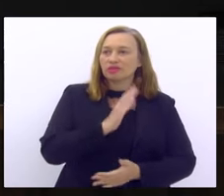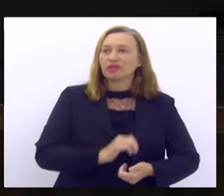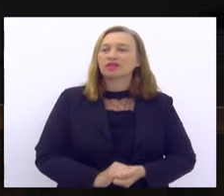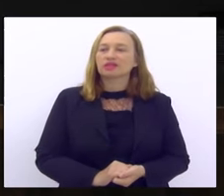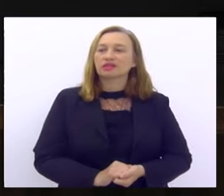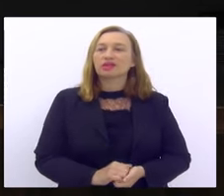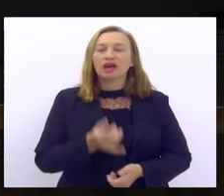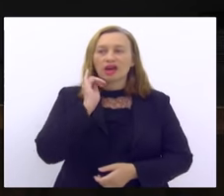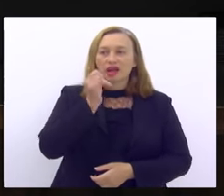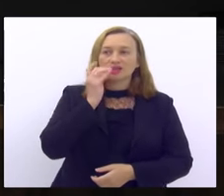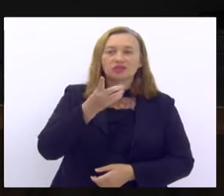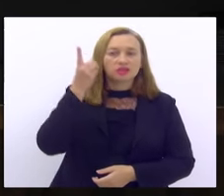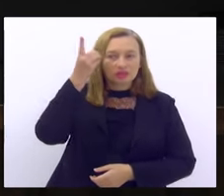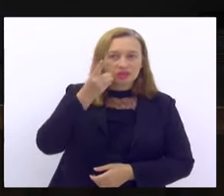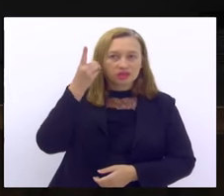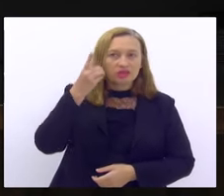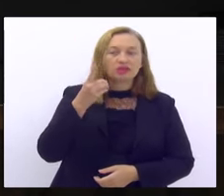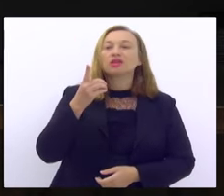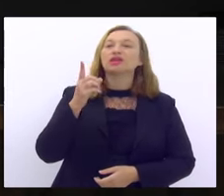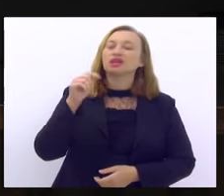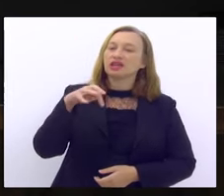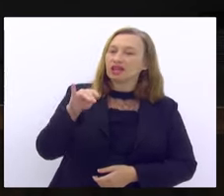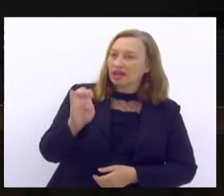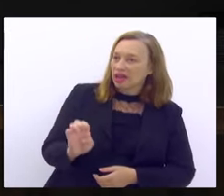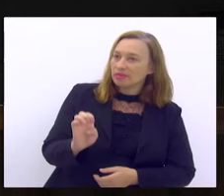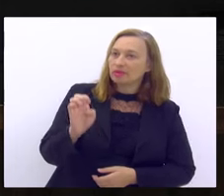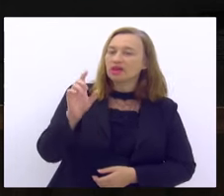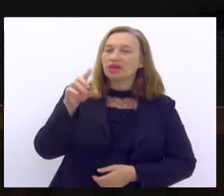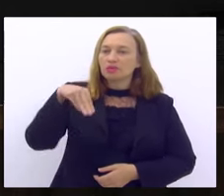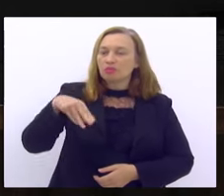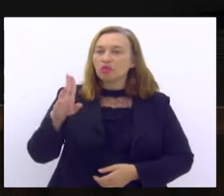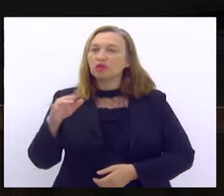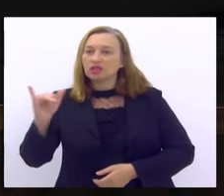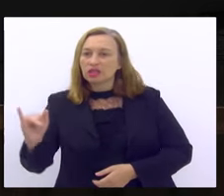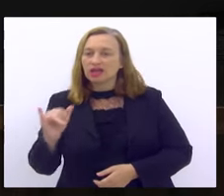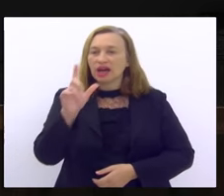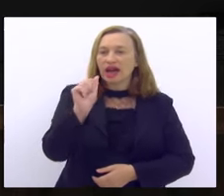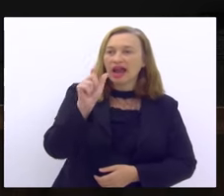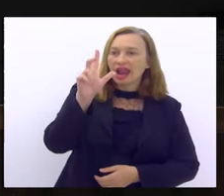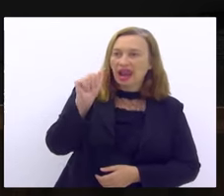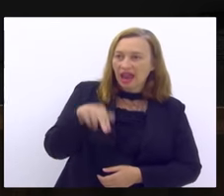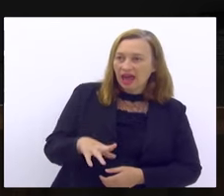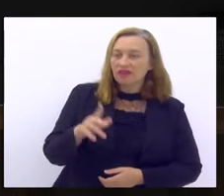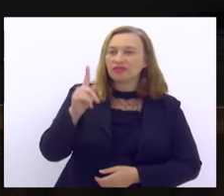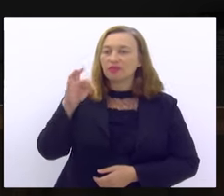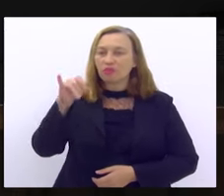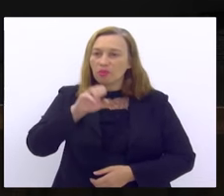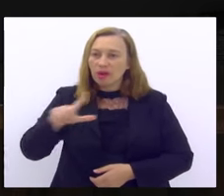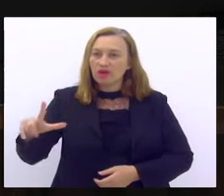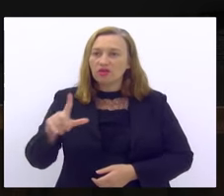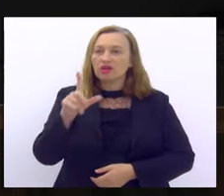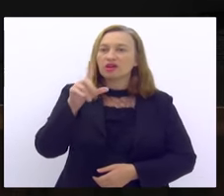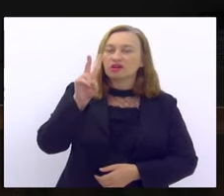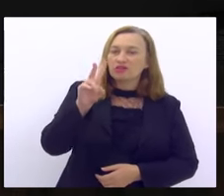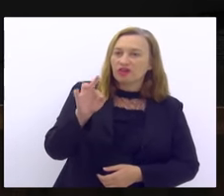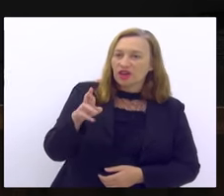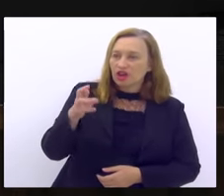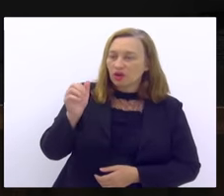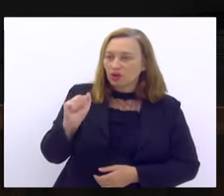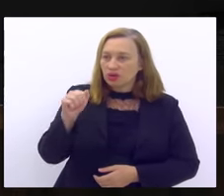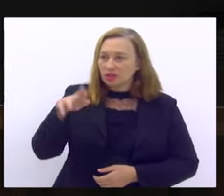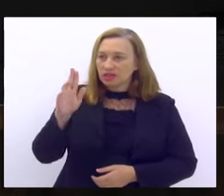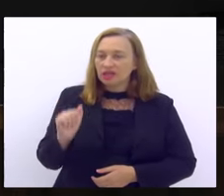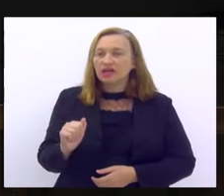favorável. Relator, deputado Guilherme Della Rora, Munir Neto, Alain Lopes, Felipe Pobel, Verônica Lima, Índia Armelau,